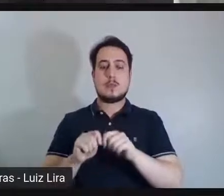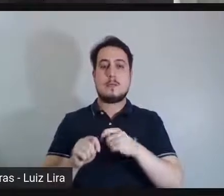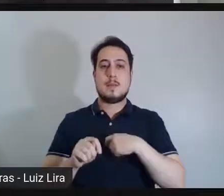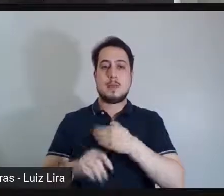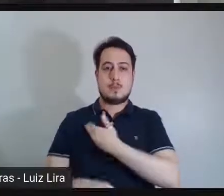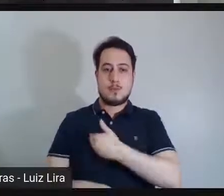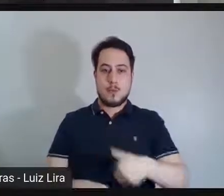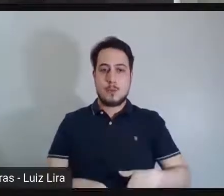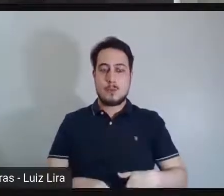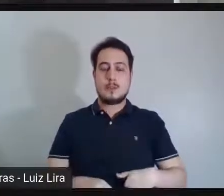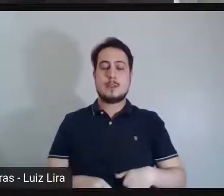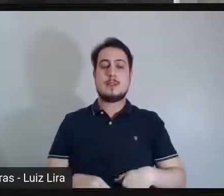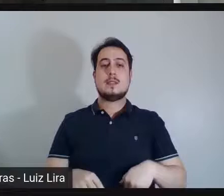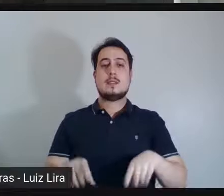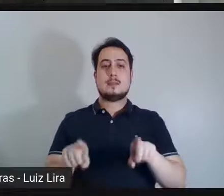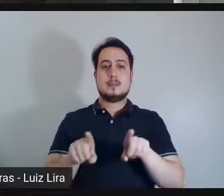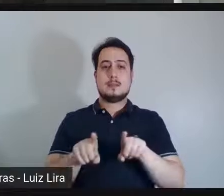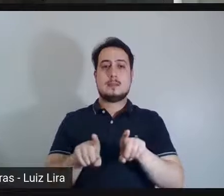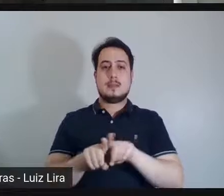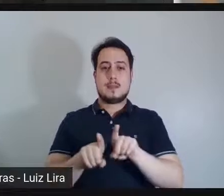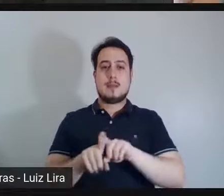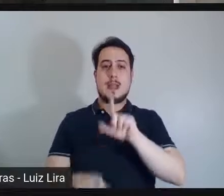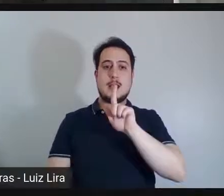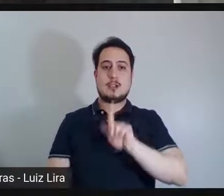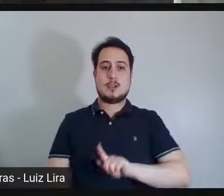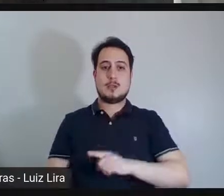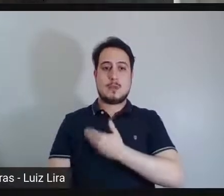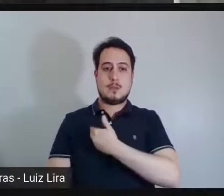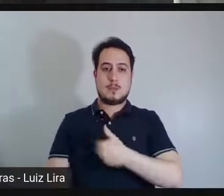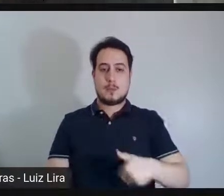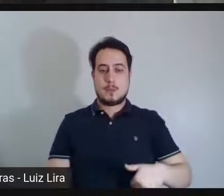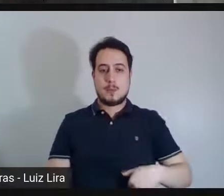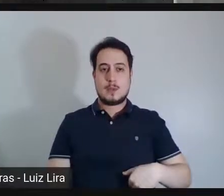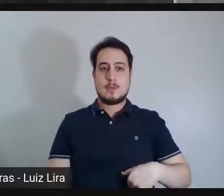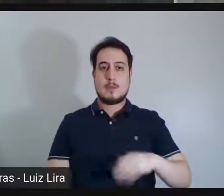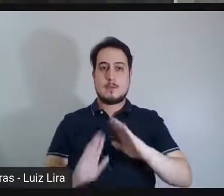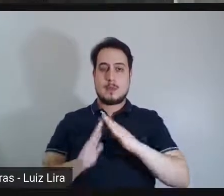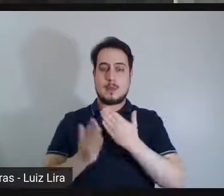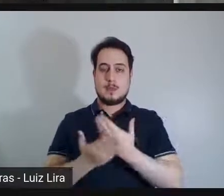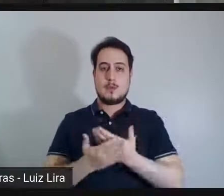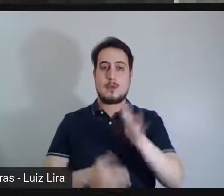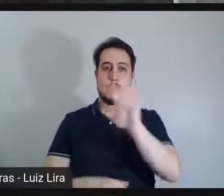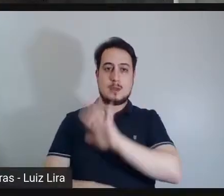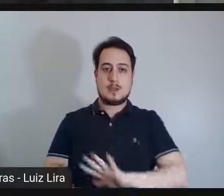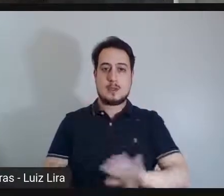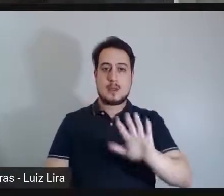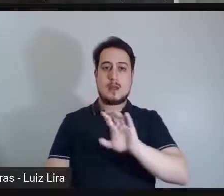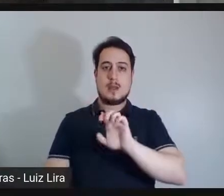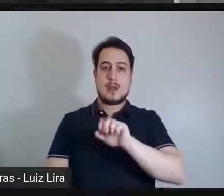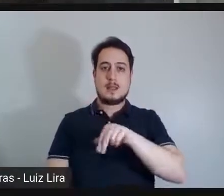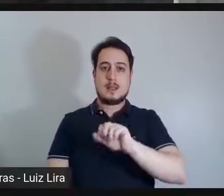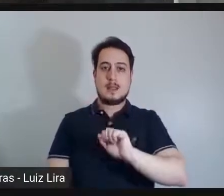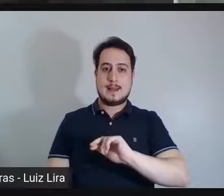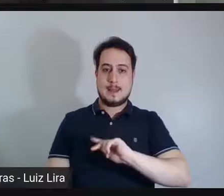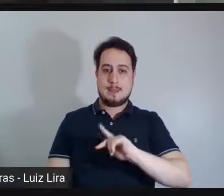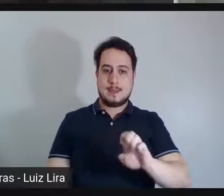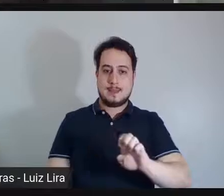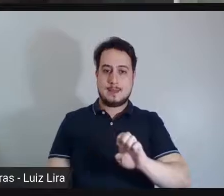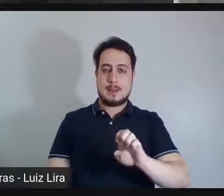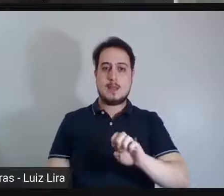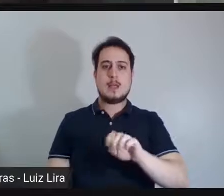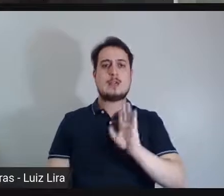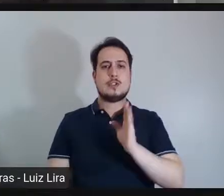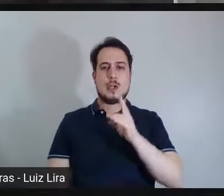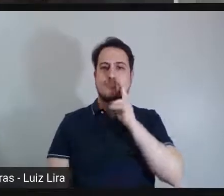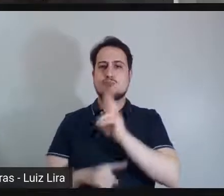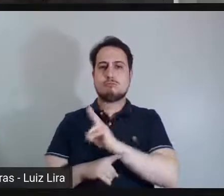Correia e em Gestão Pública pela Escola Nacional da Administração Pública, nossa ENAP. Ele que já foi